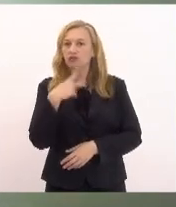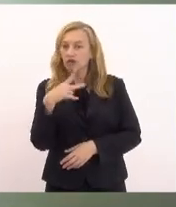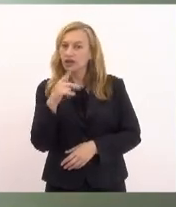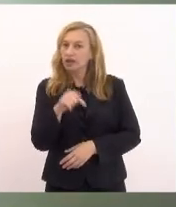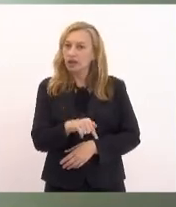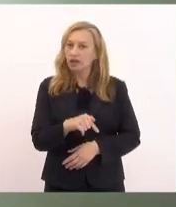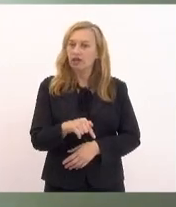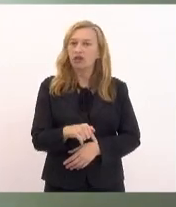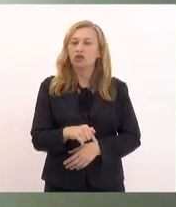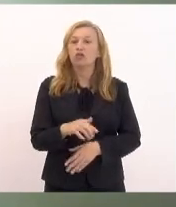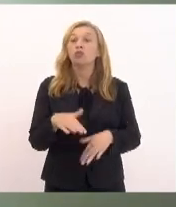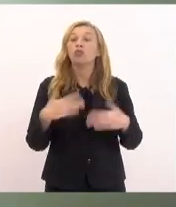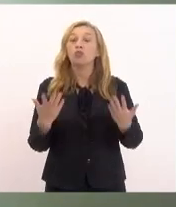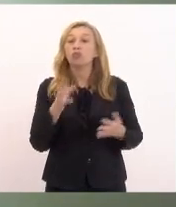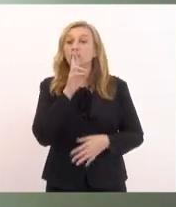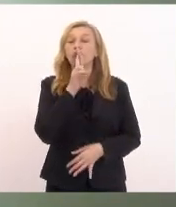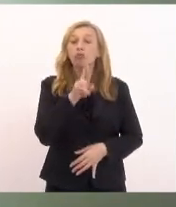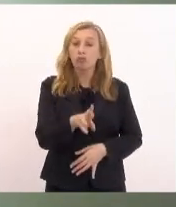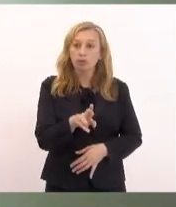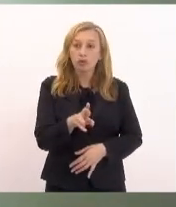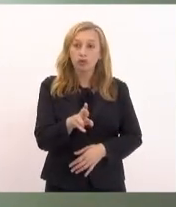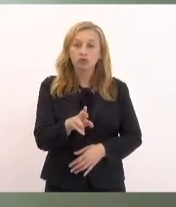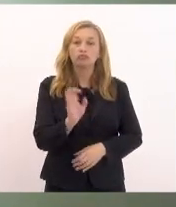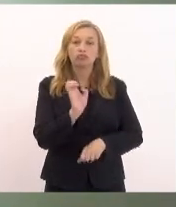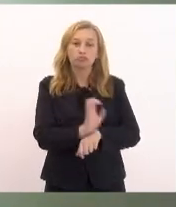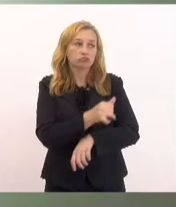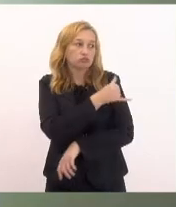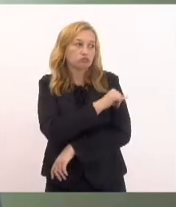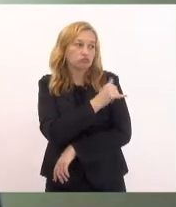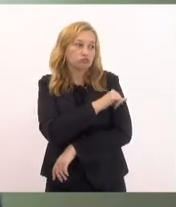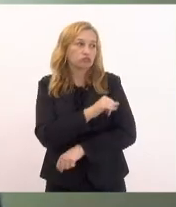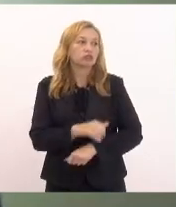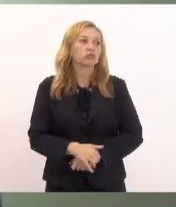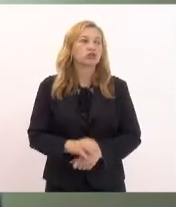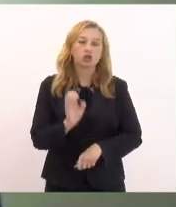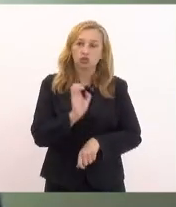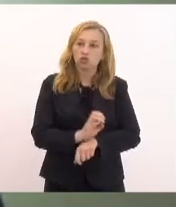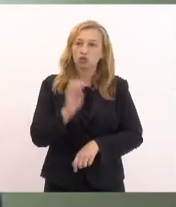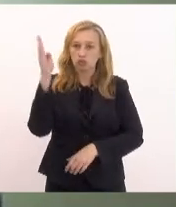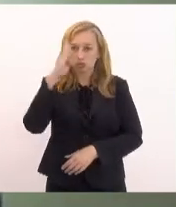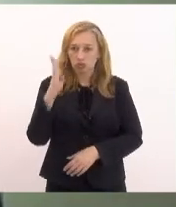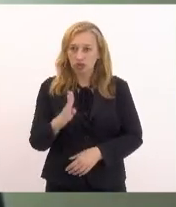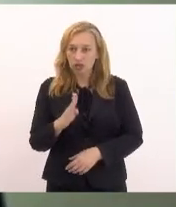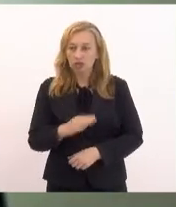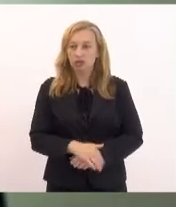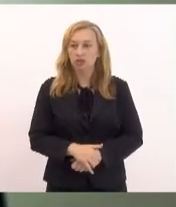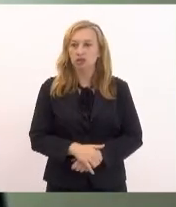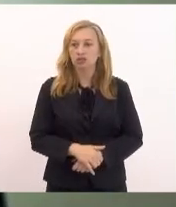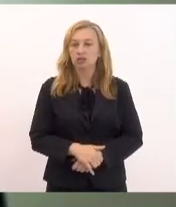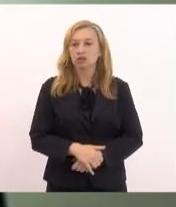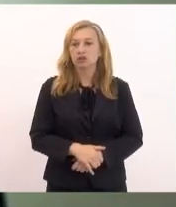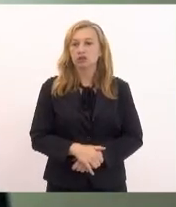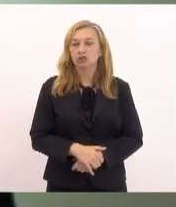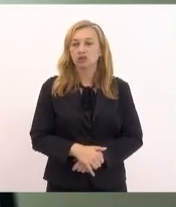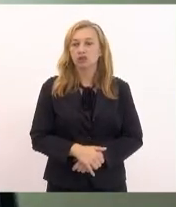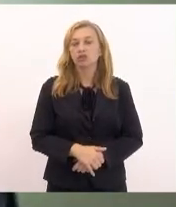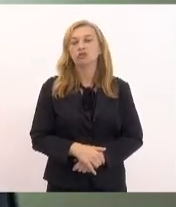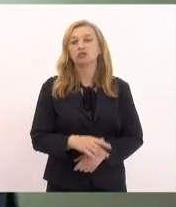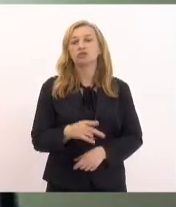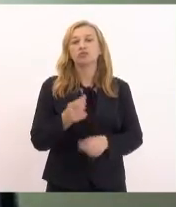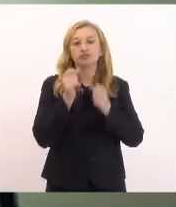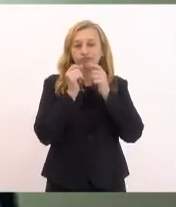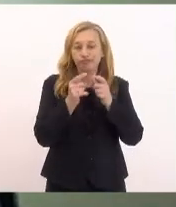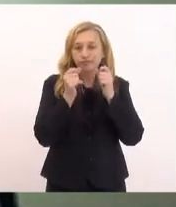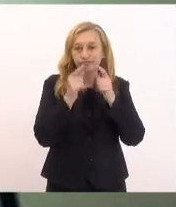aqui, qual é a resposta que o Estado do Rio de Janeiro, o Estado brasileiro, que foi tão